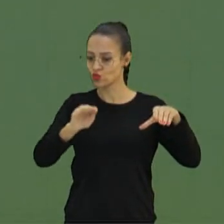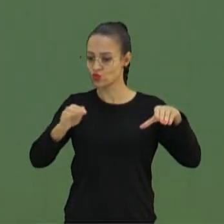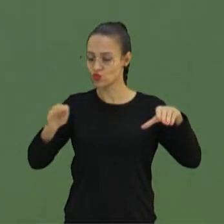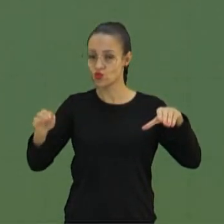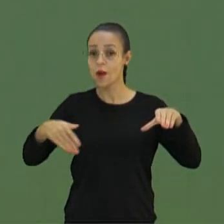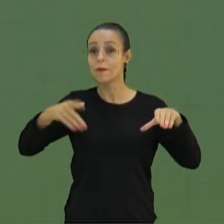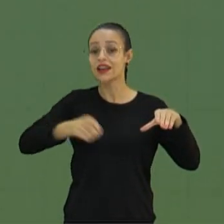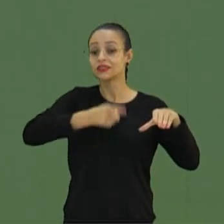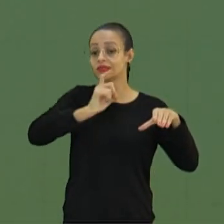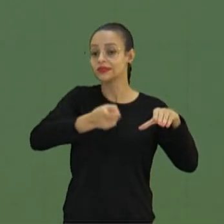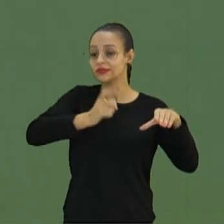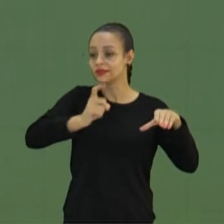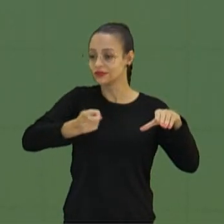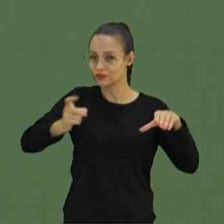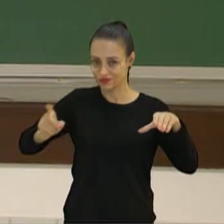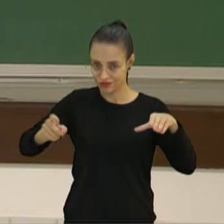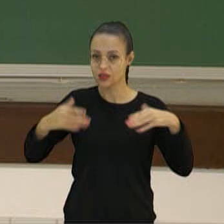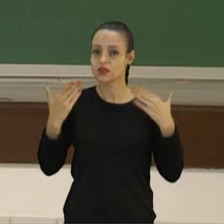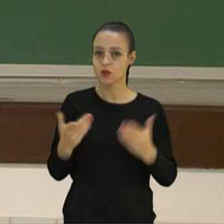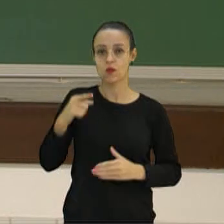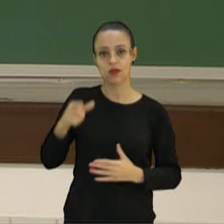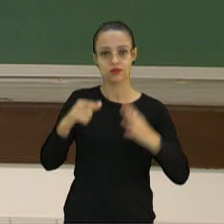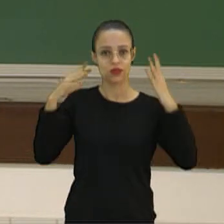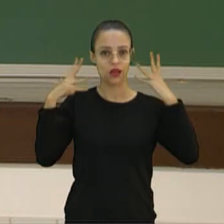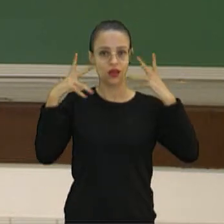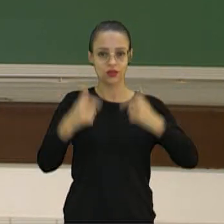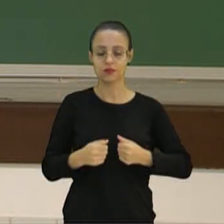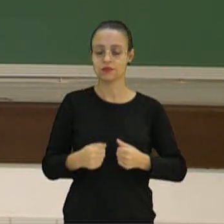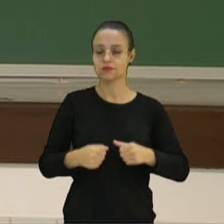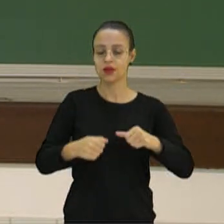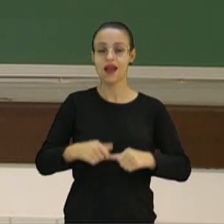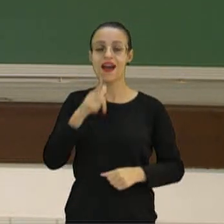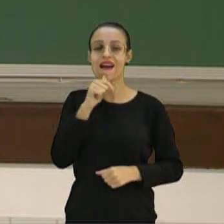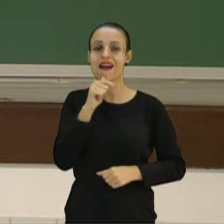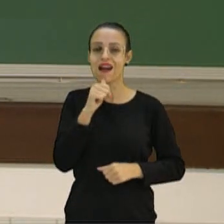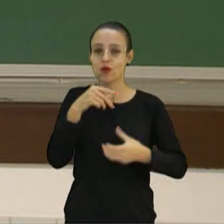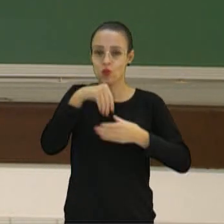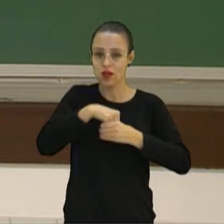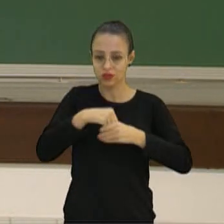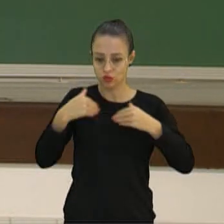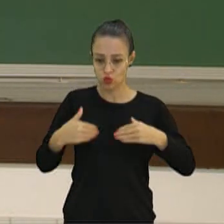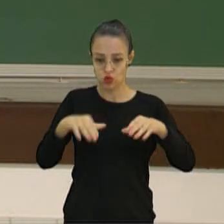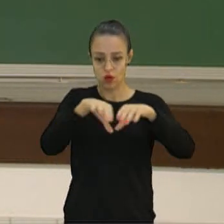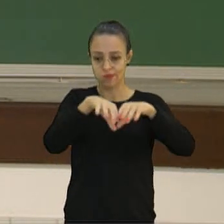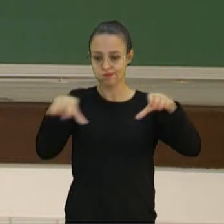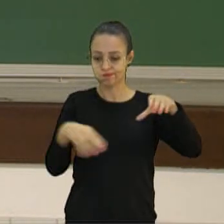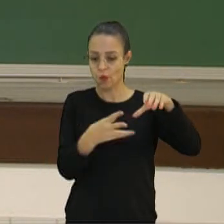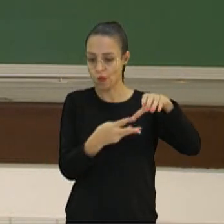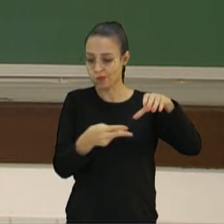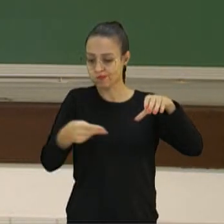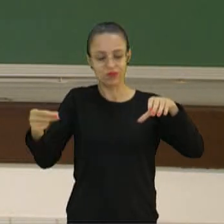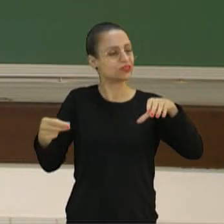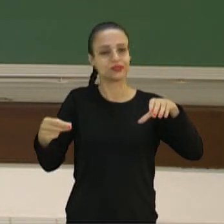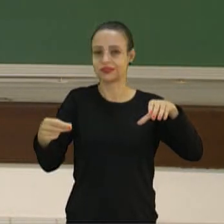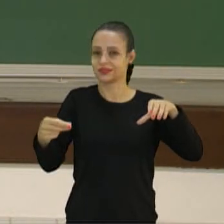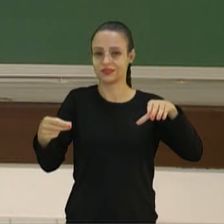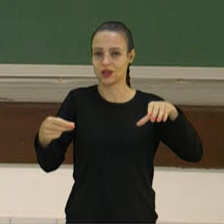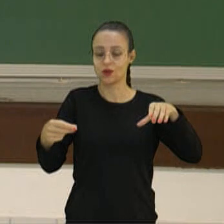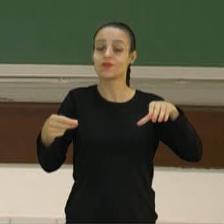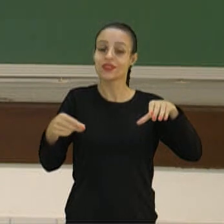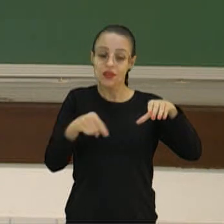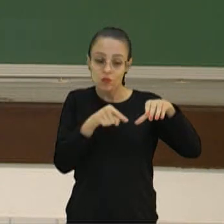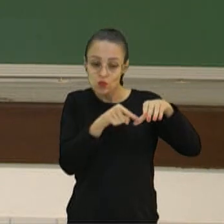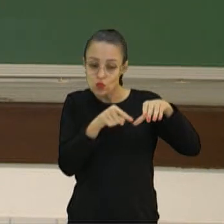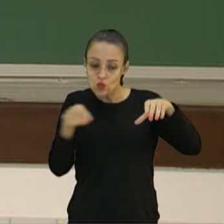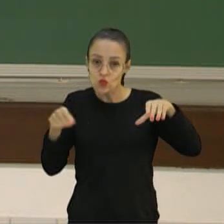mais duras. Então, esses animais eles não perdem a água que está dentro do corpo através da pele. Dentro do